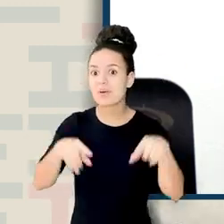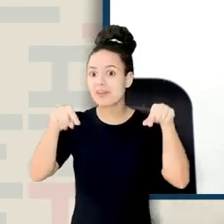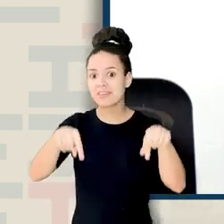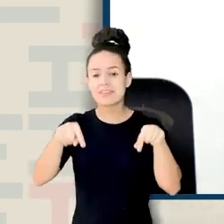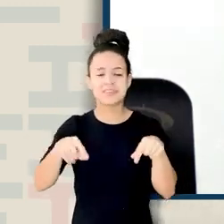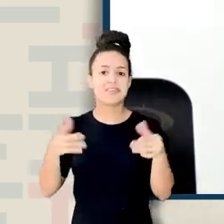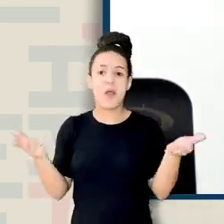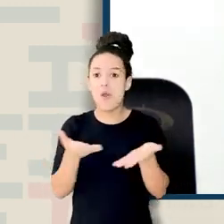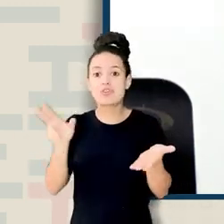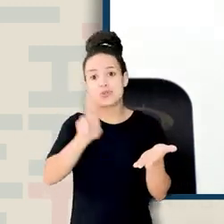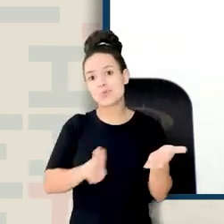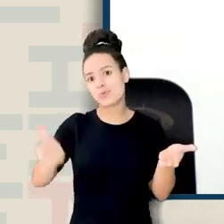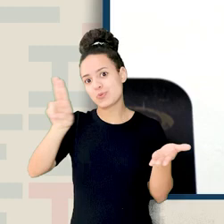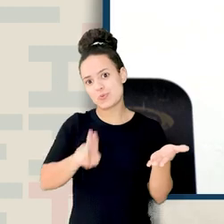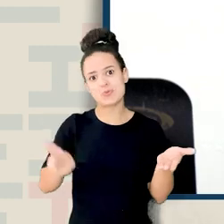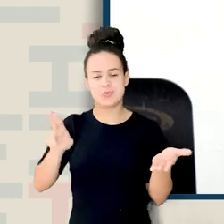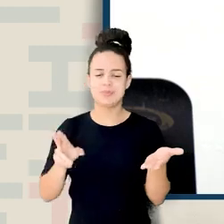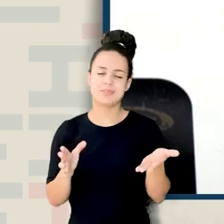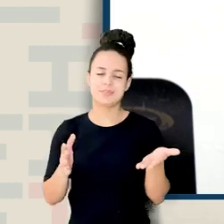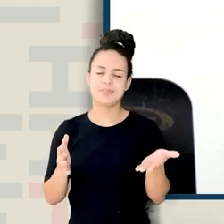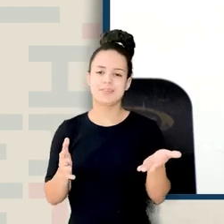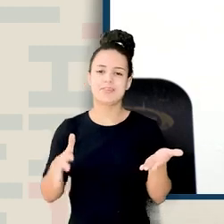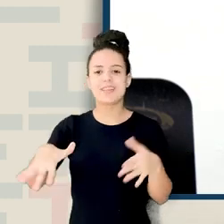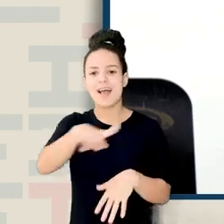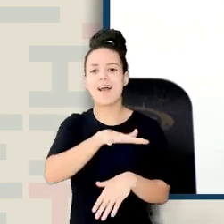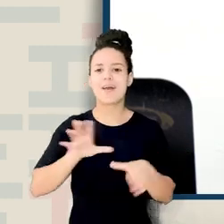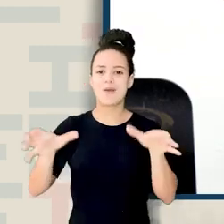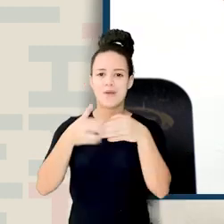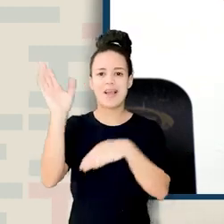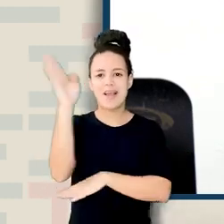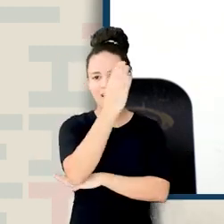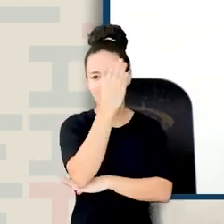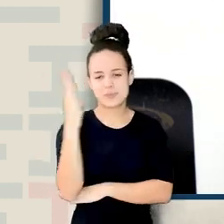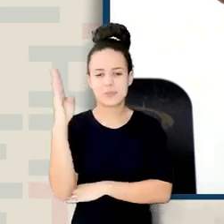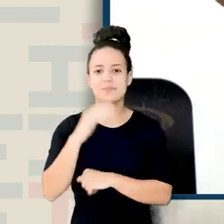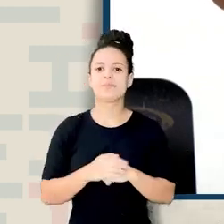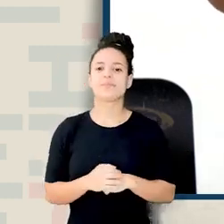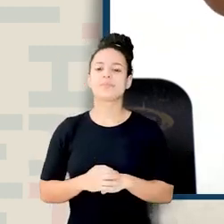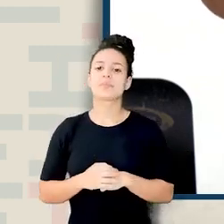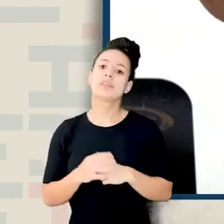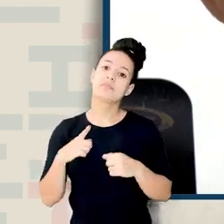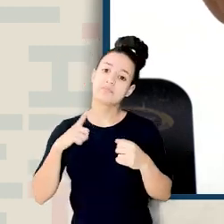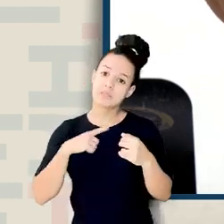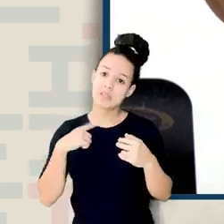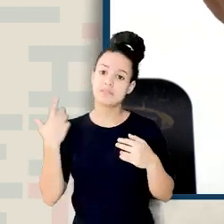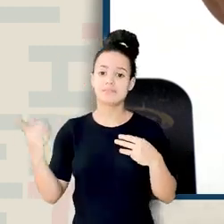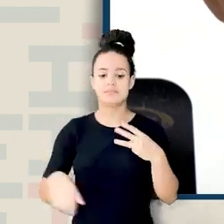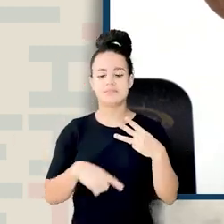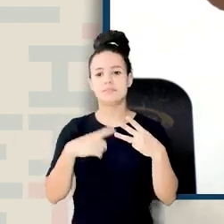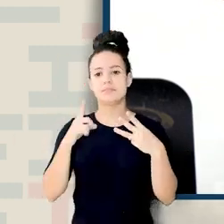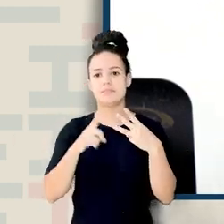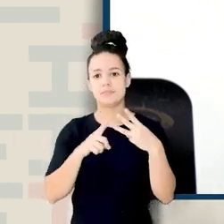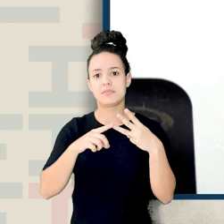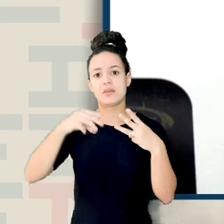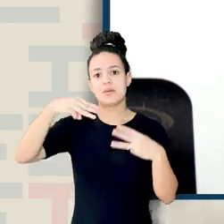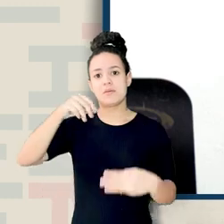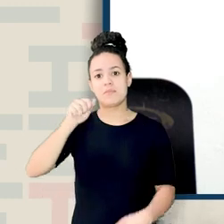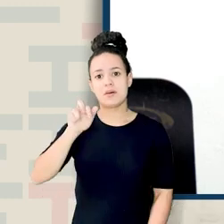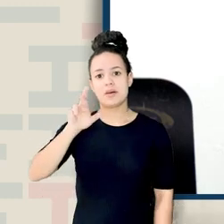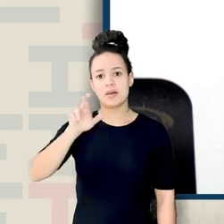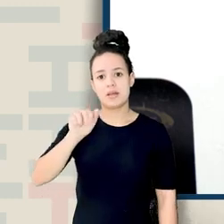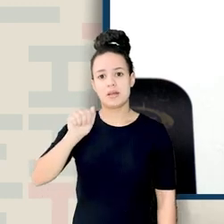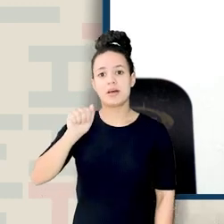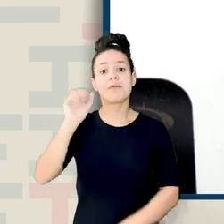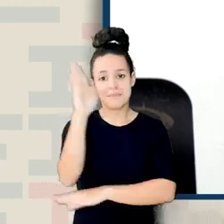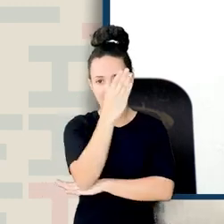no universo contemporâneo dos grupos de maracatu. Associado a isso, Maracatuás de Ouro, tá?